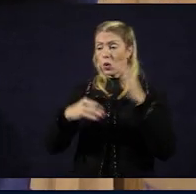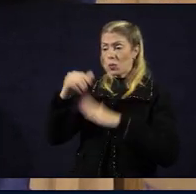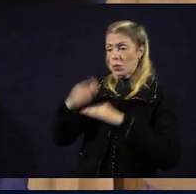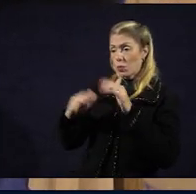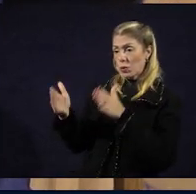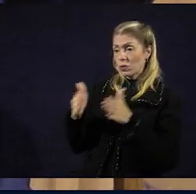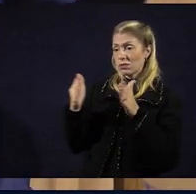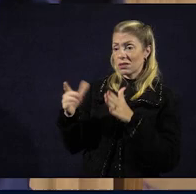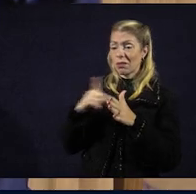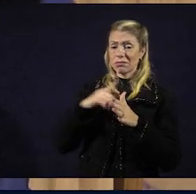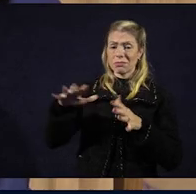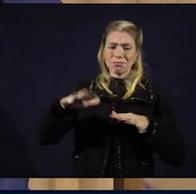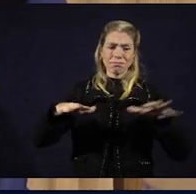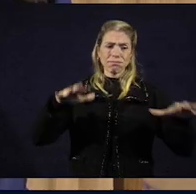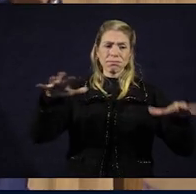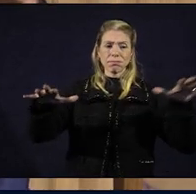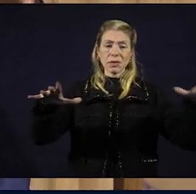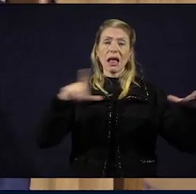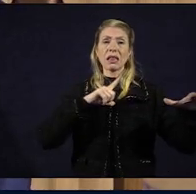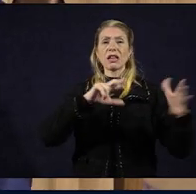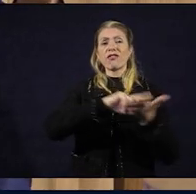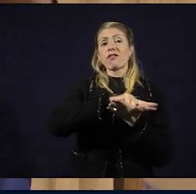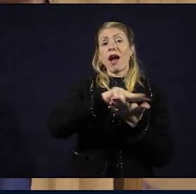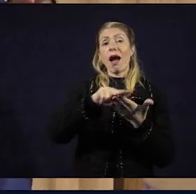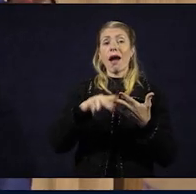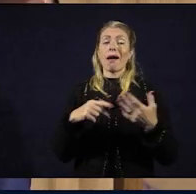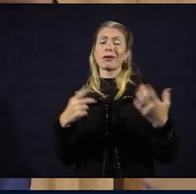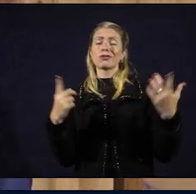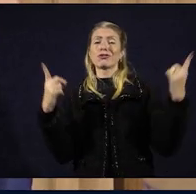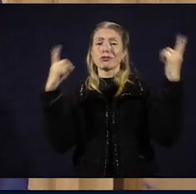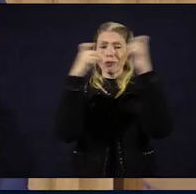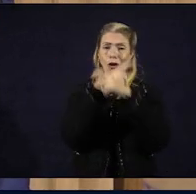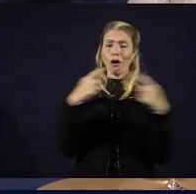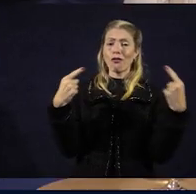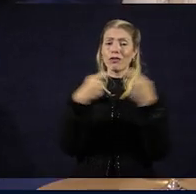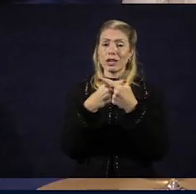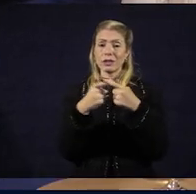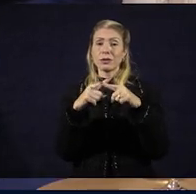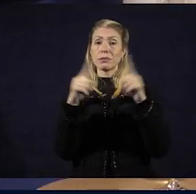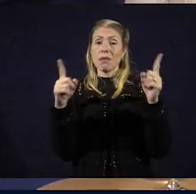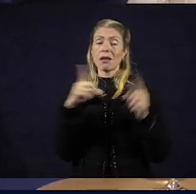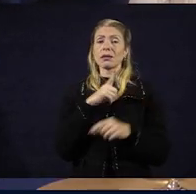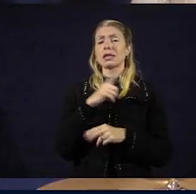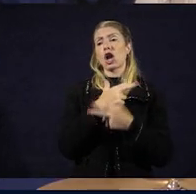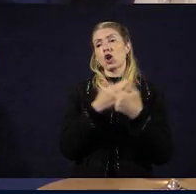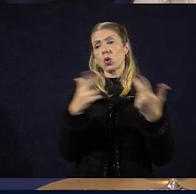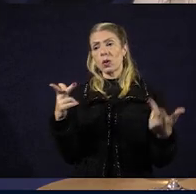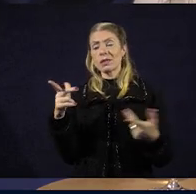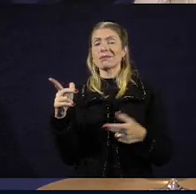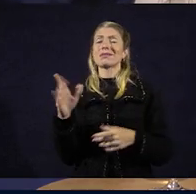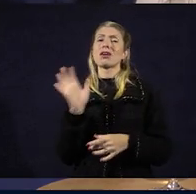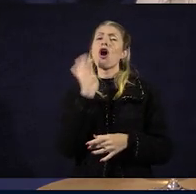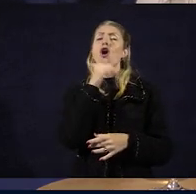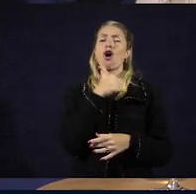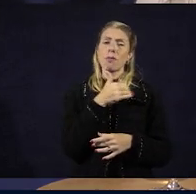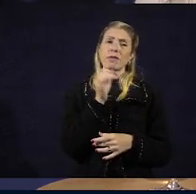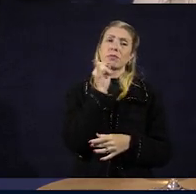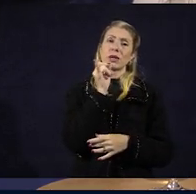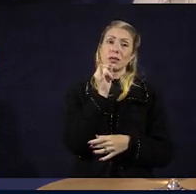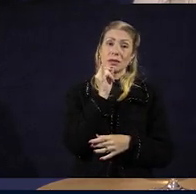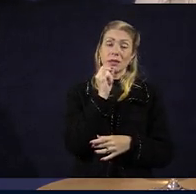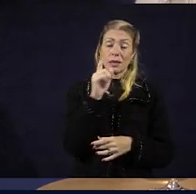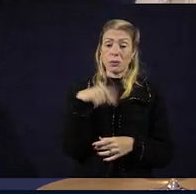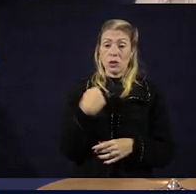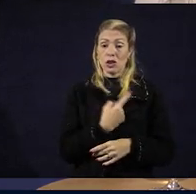existe uma série de naturais conflitos agora existe também algumas novidades né Eu acho que essa história da gente